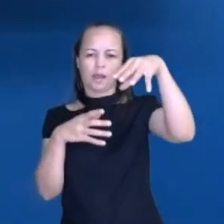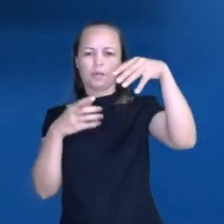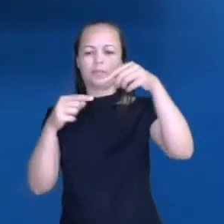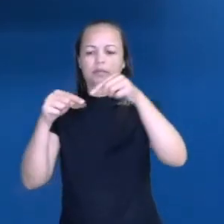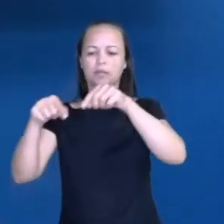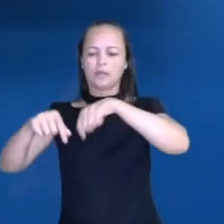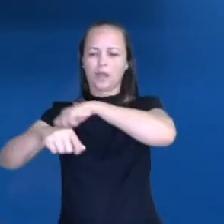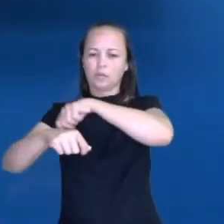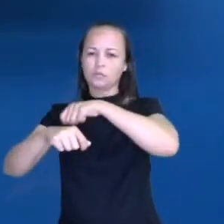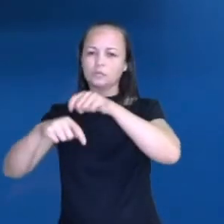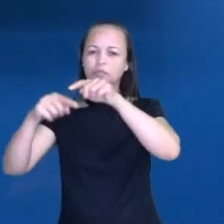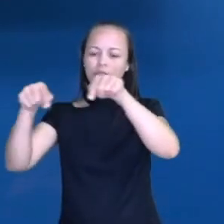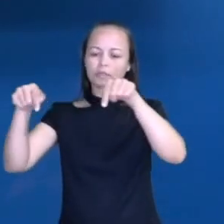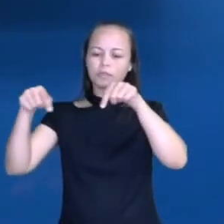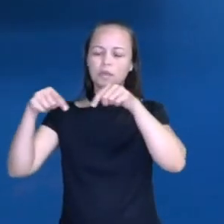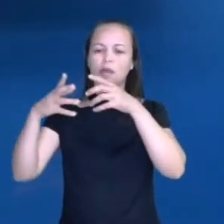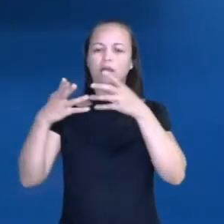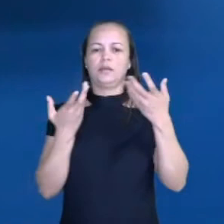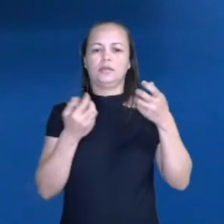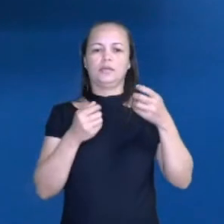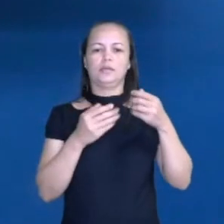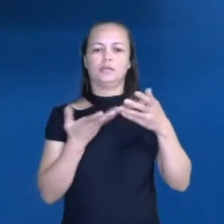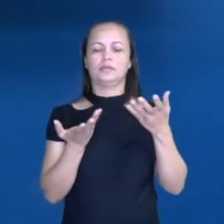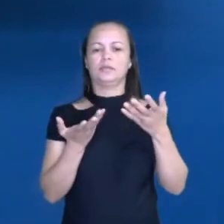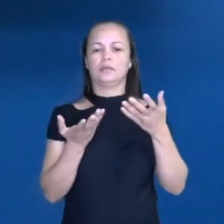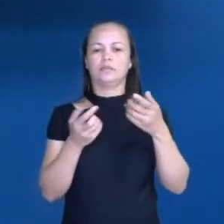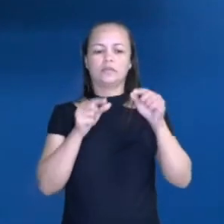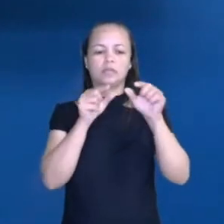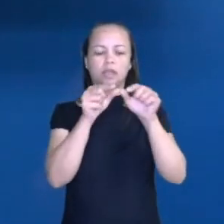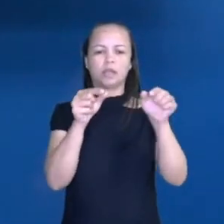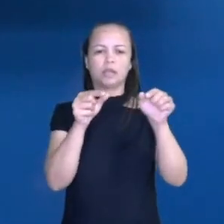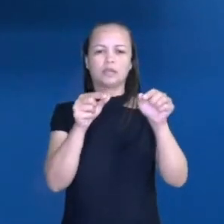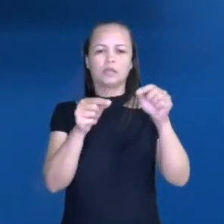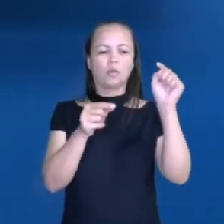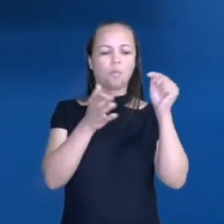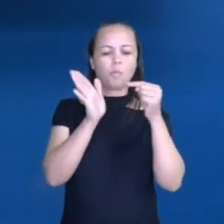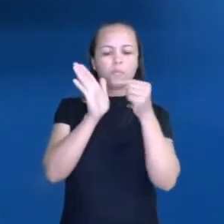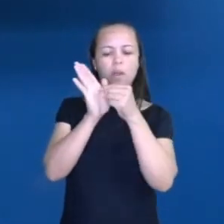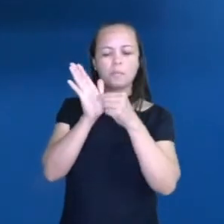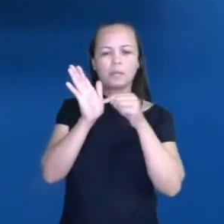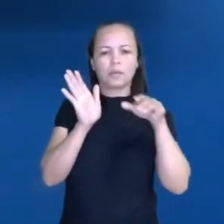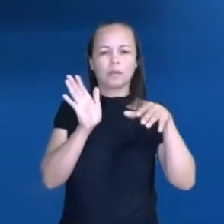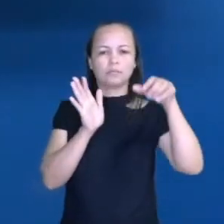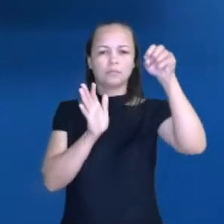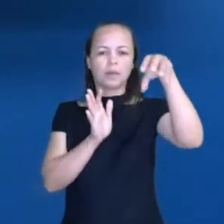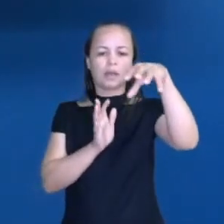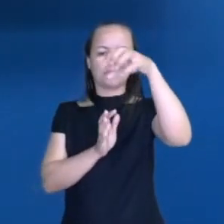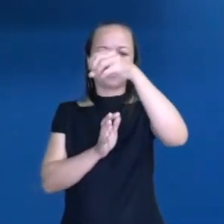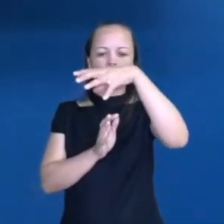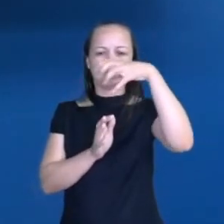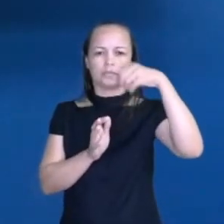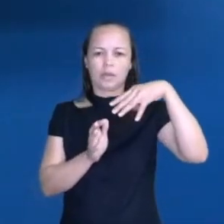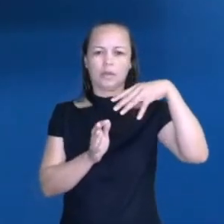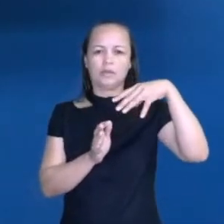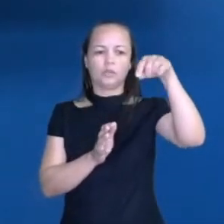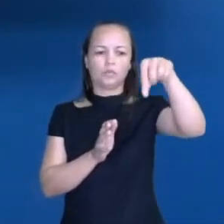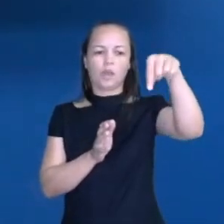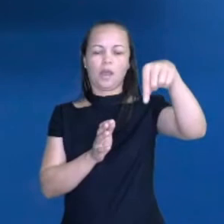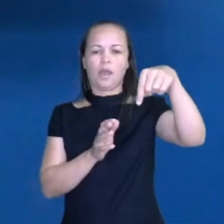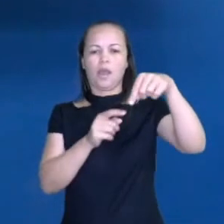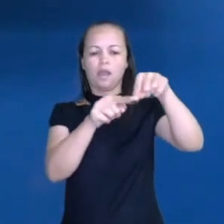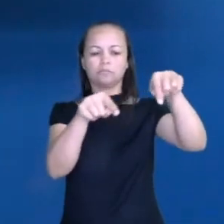sala queimou Então não vai chegar A corrente elétrica para acender a lâmpada da cozinha e do banheiro porque parou ali